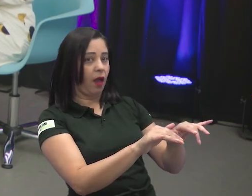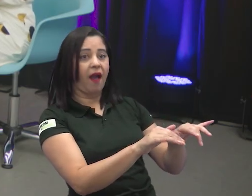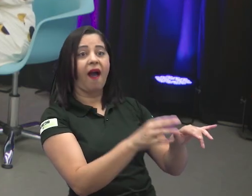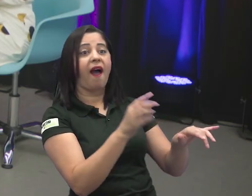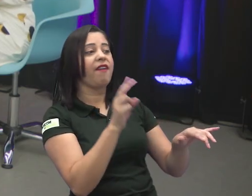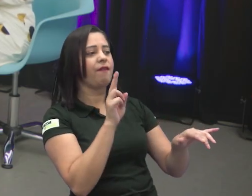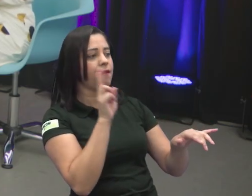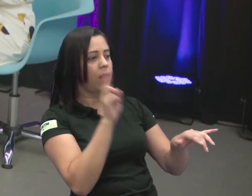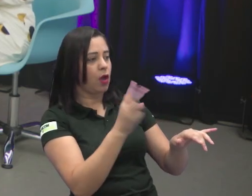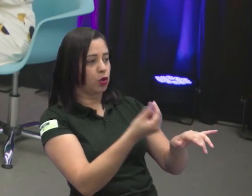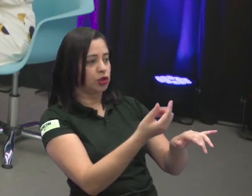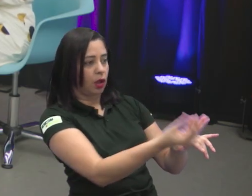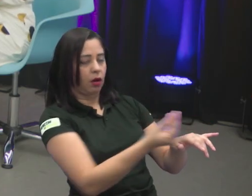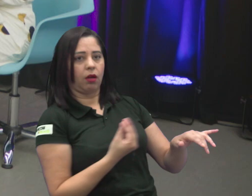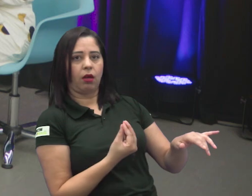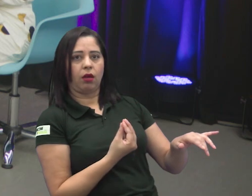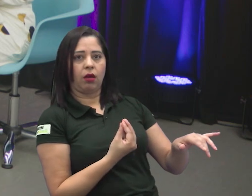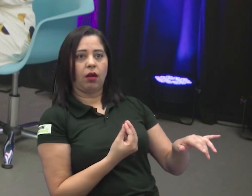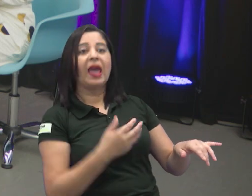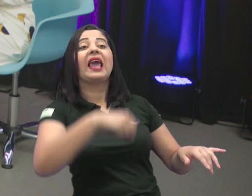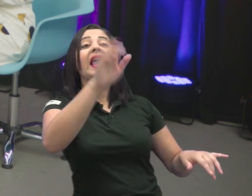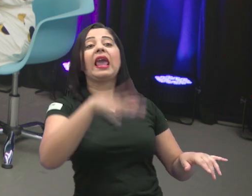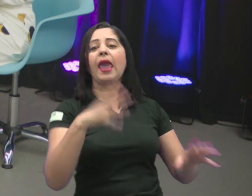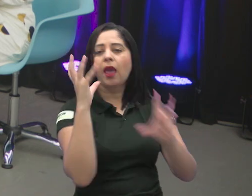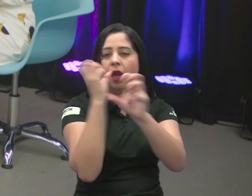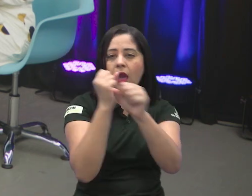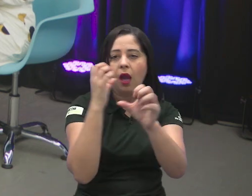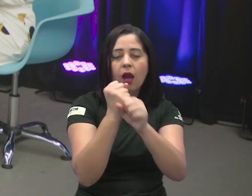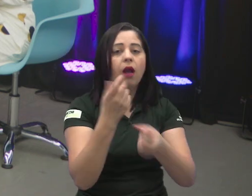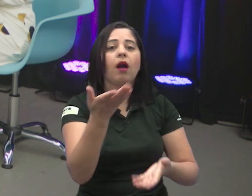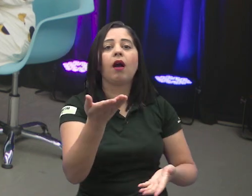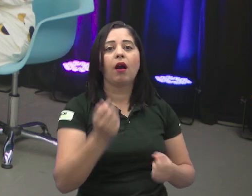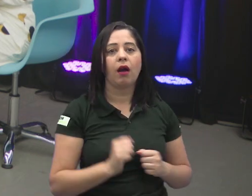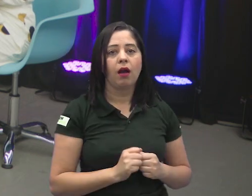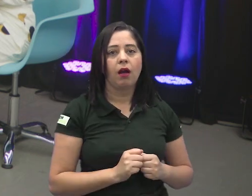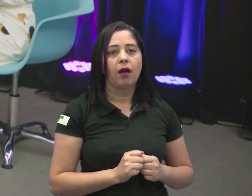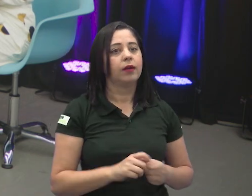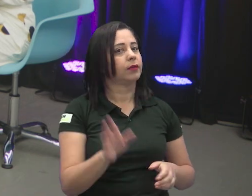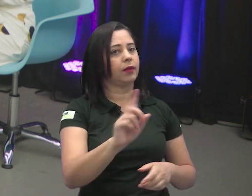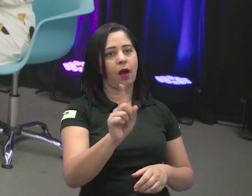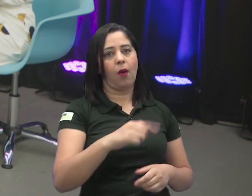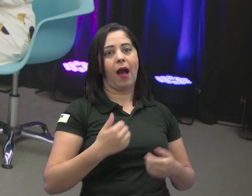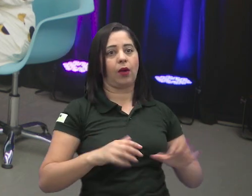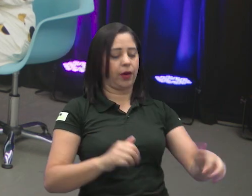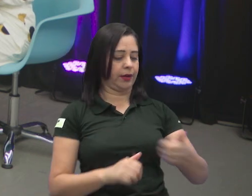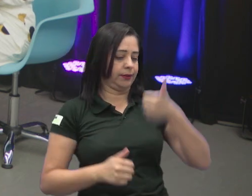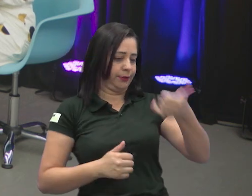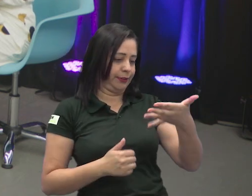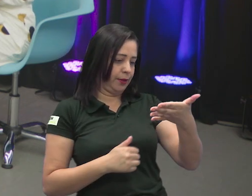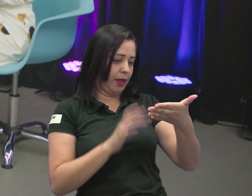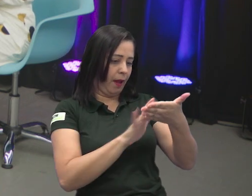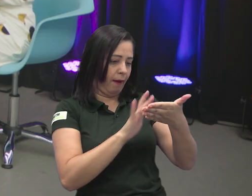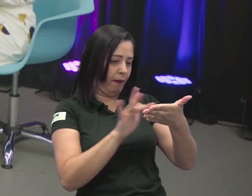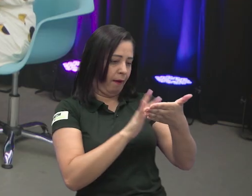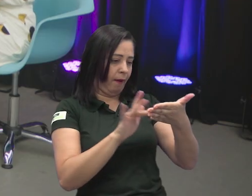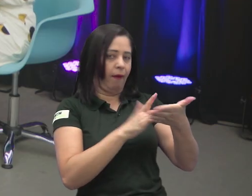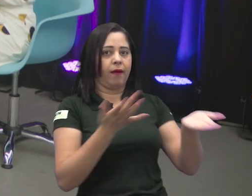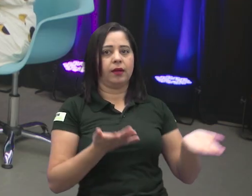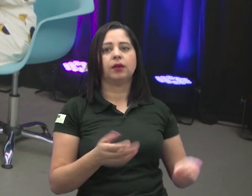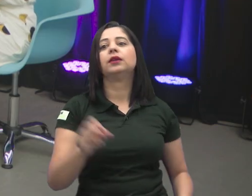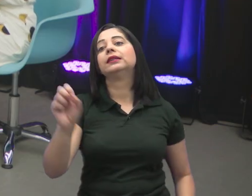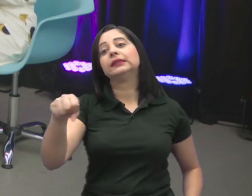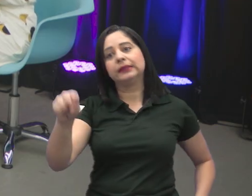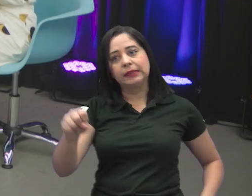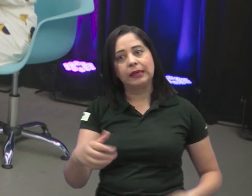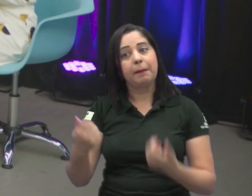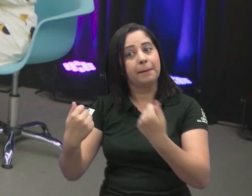Não pensa. Quem faz conta hoje de cabeça? Fala. É verdade. Se tiver que fazer uma conta, você pega o celular e faz. Ou seja, a gente tem que